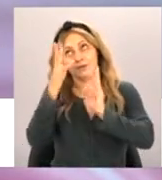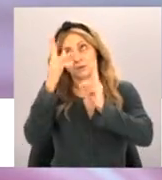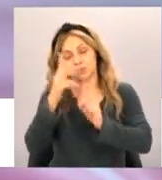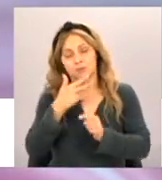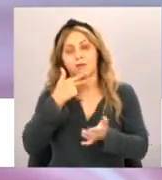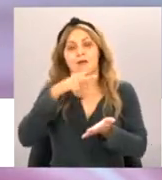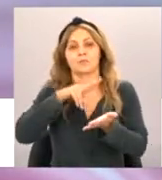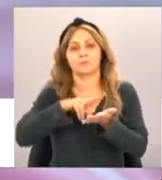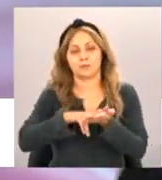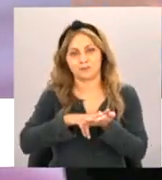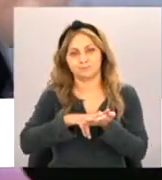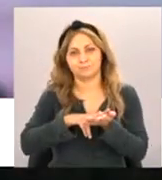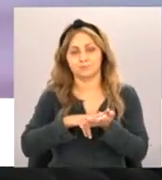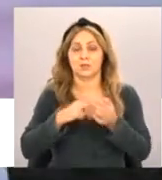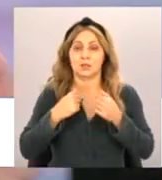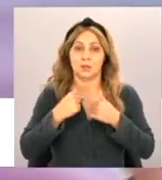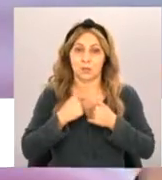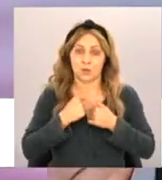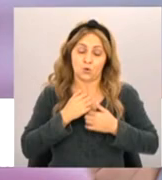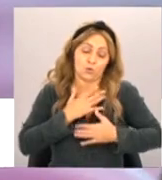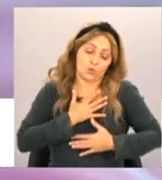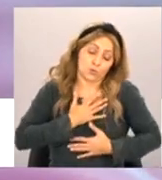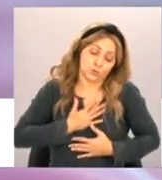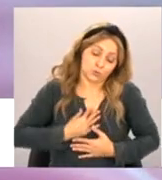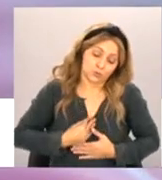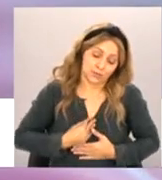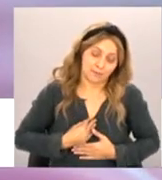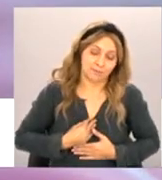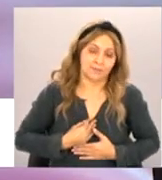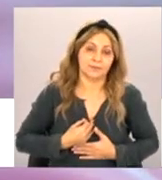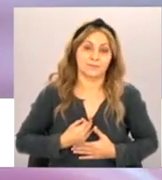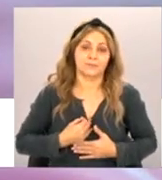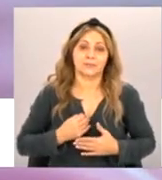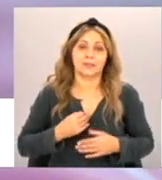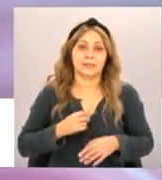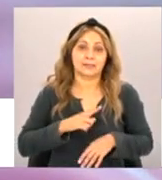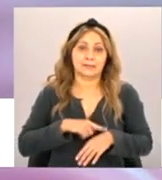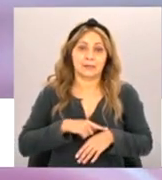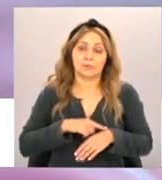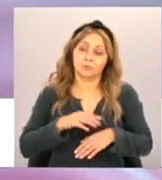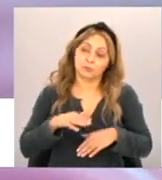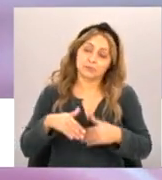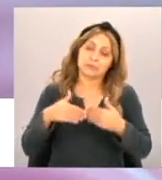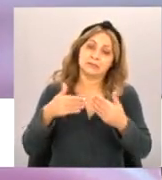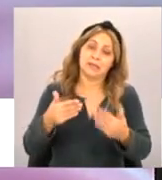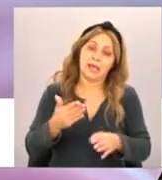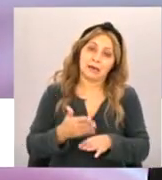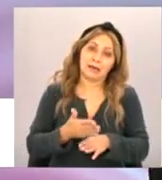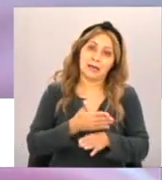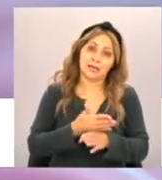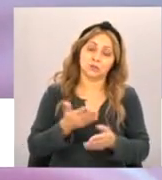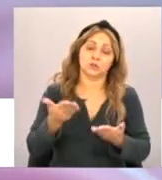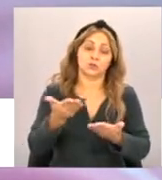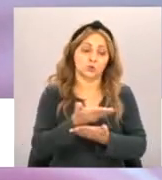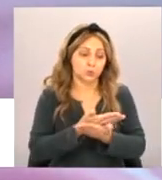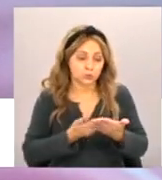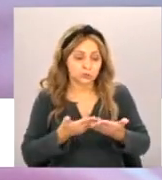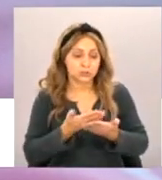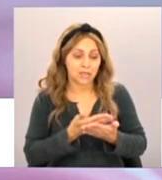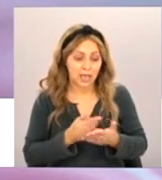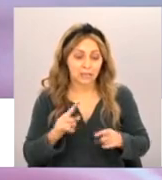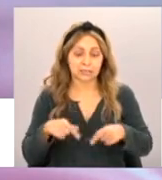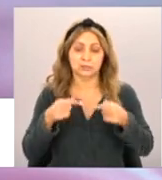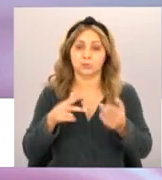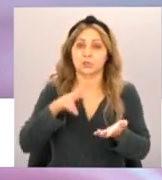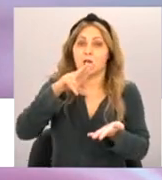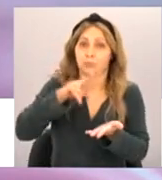preferiria fazer ao contrário como se fez na Alemanha dar todo o tempo uma negociação prévia para depois aprovar o vermelho